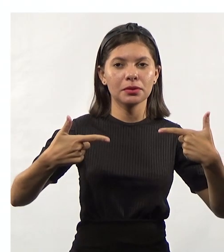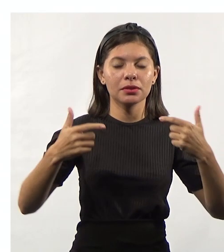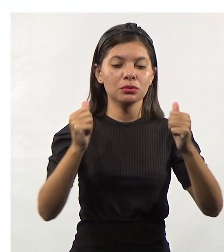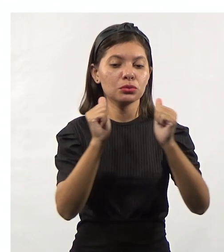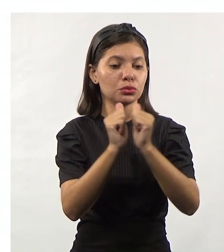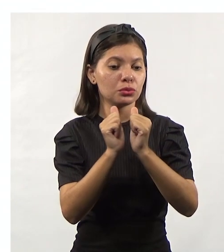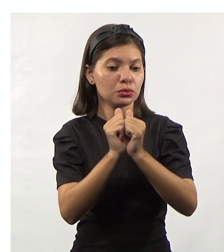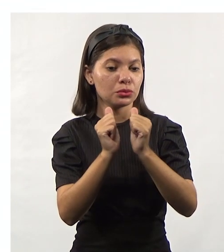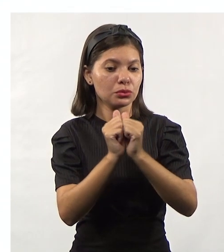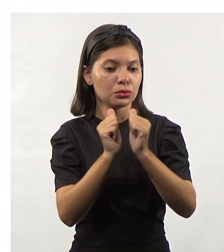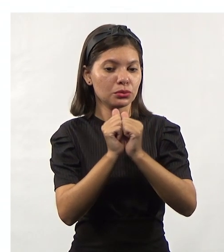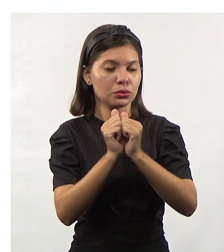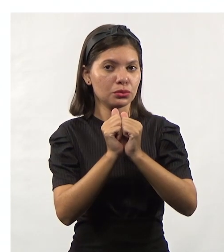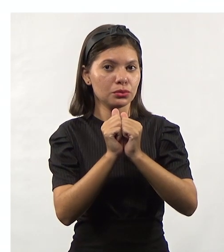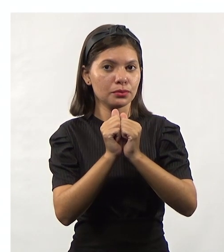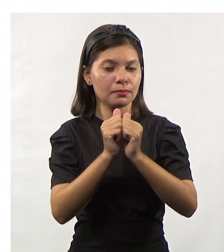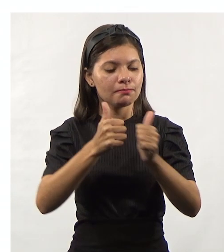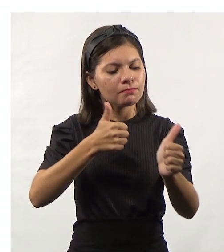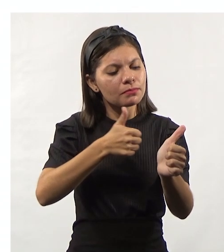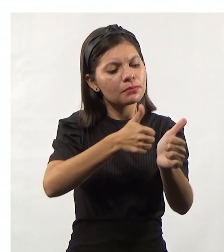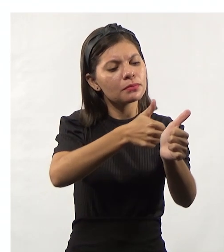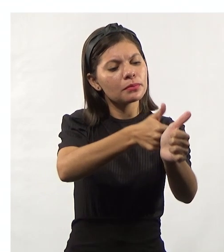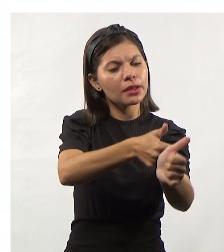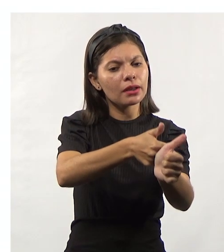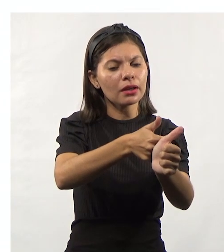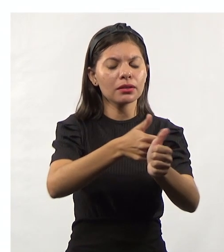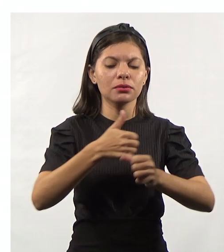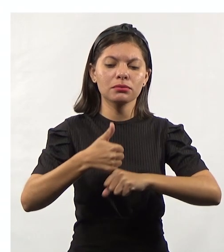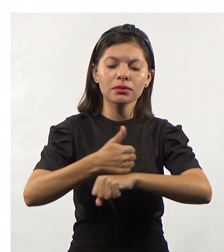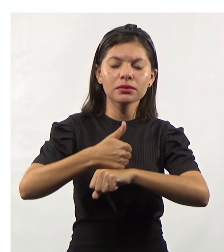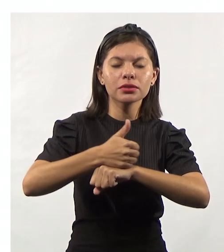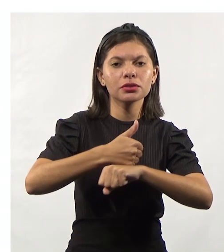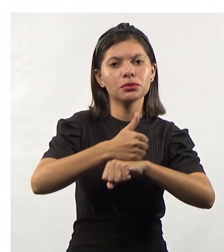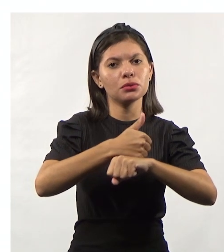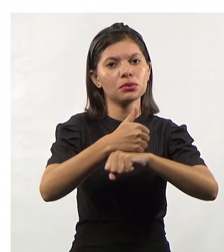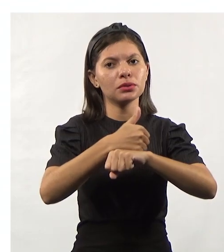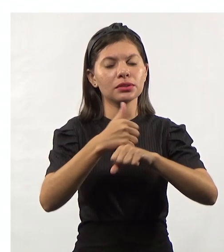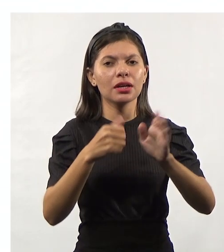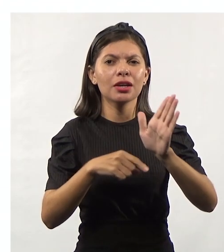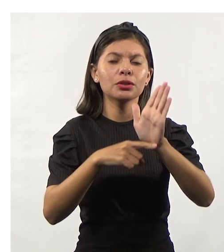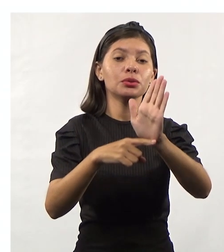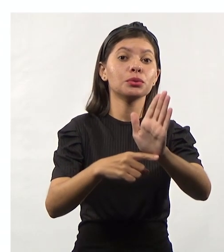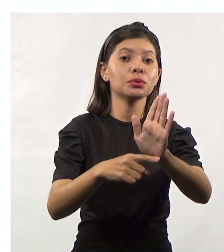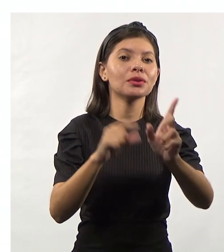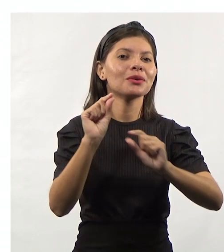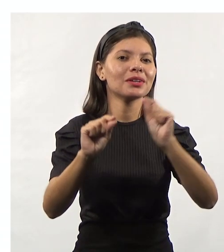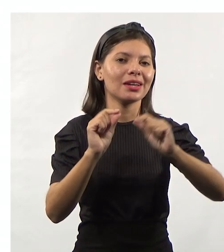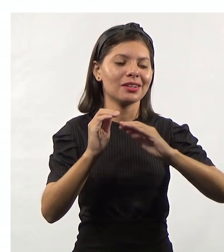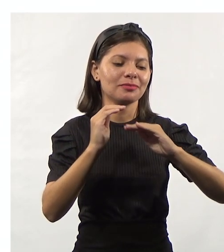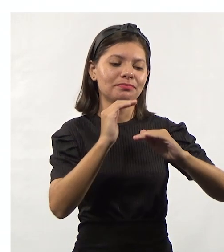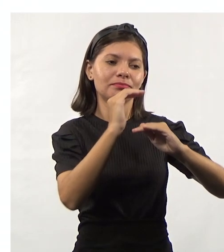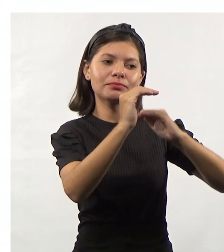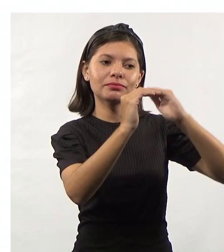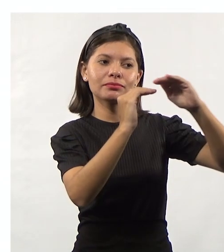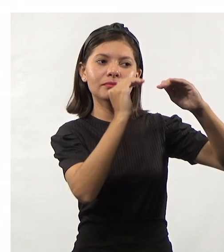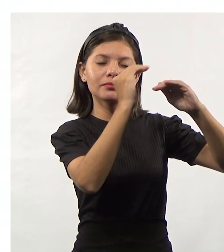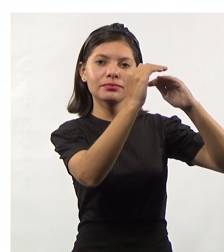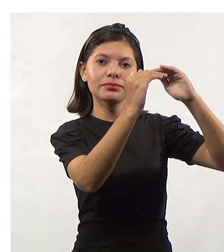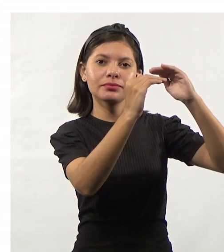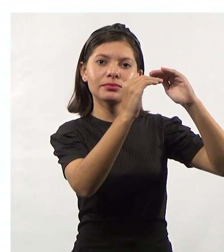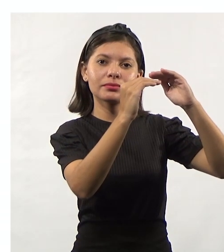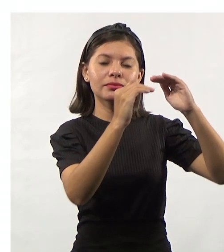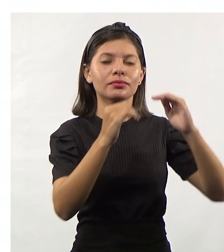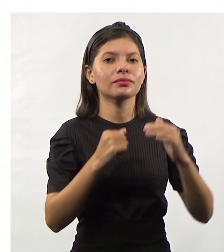de parceria próxima dos gestores, né? Possibilitando o desenvolvimento de